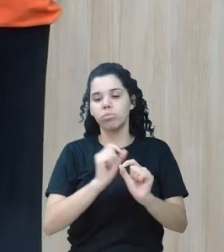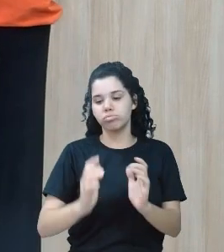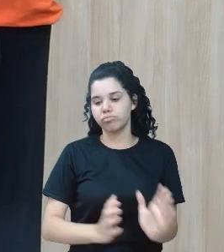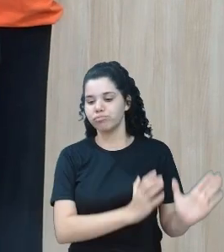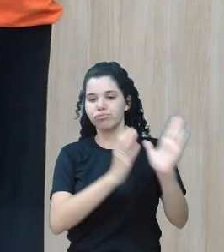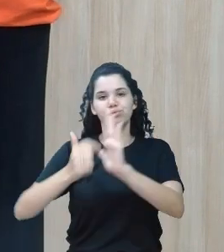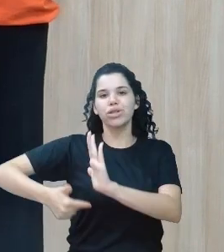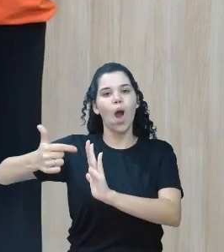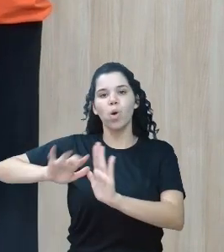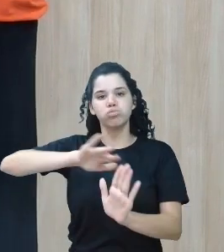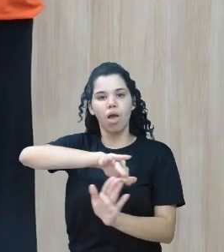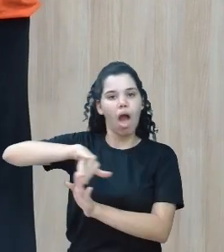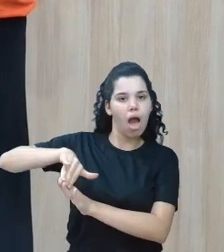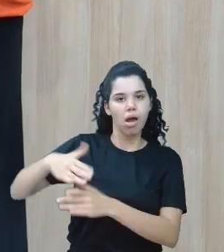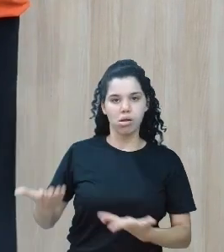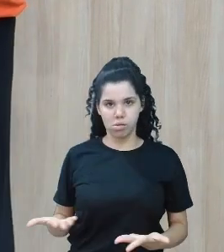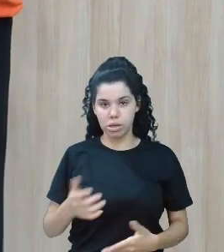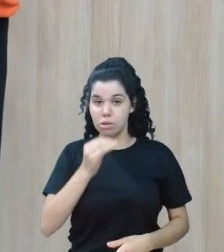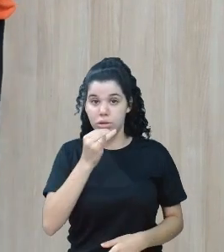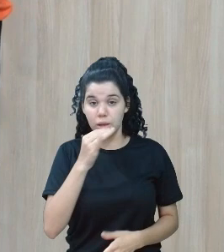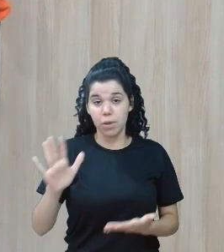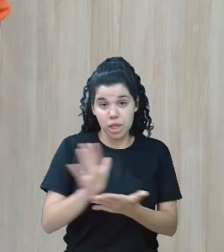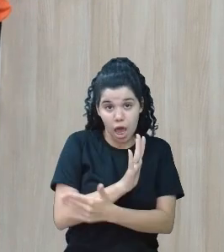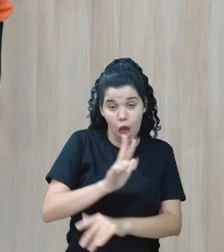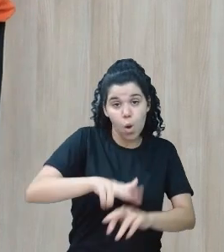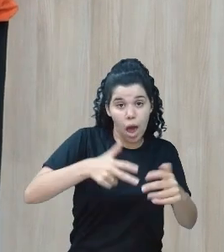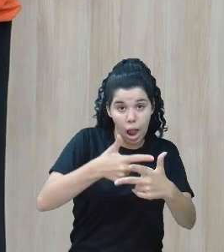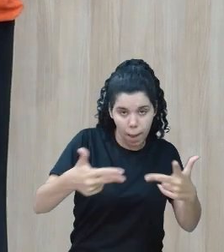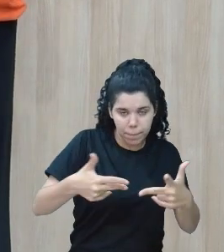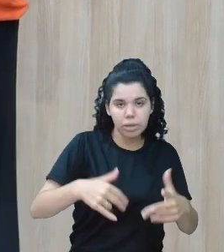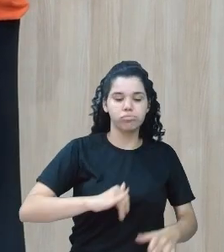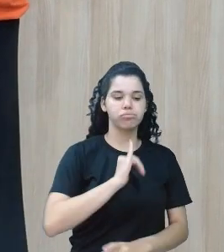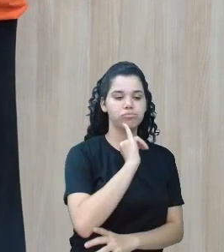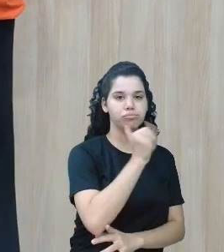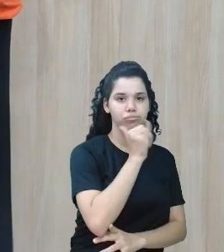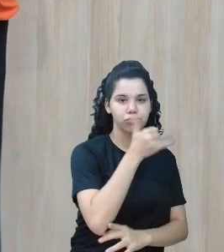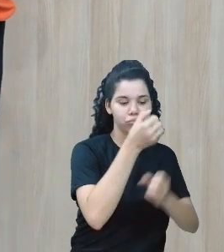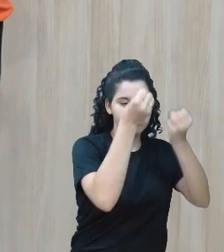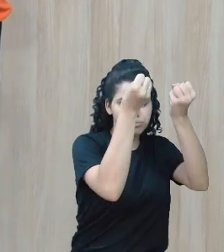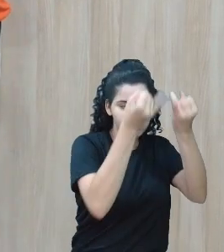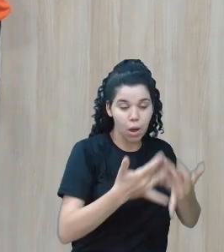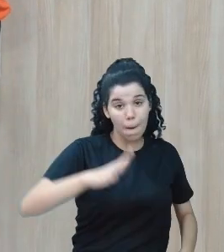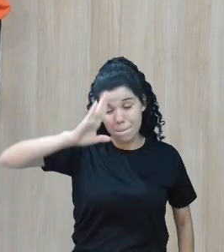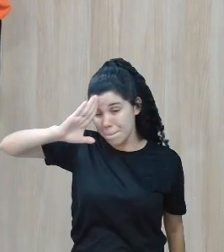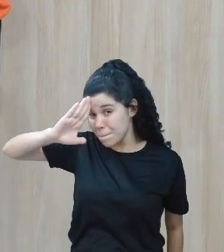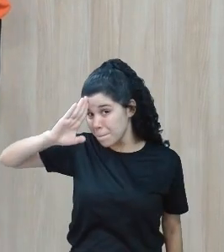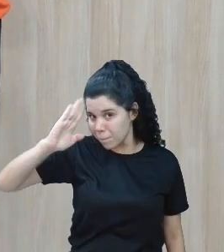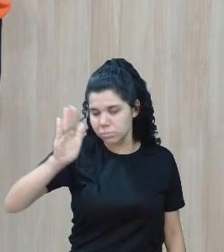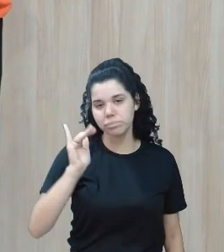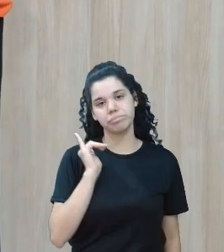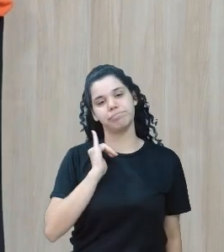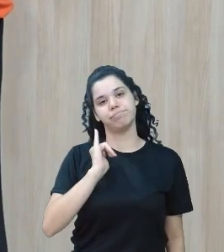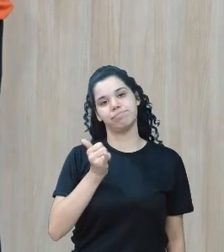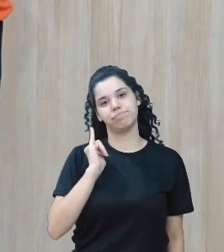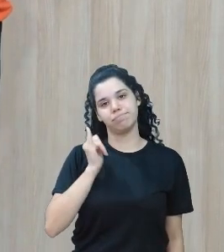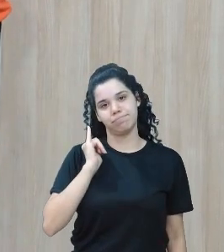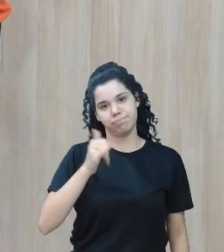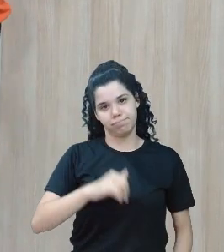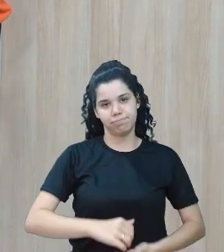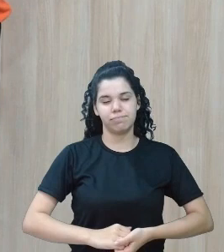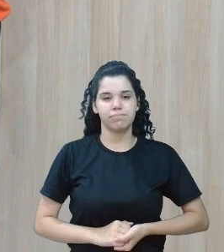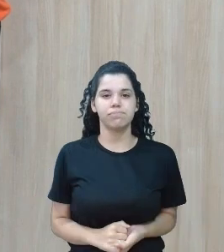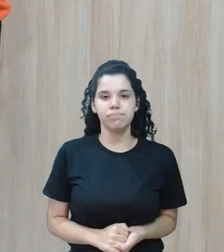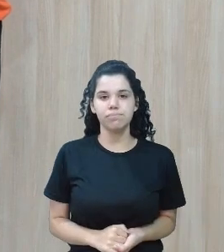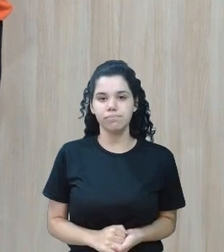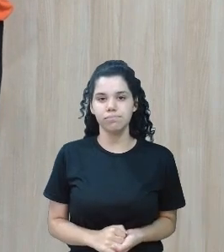secundários, tá? Então, mesmo eu tendo elementos descritivos, o texto ele é predominantemente narrativo,